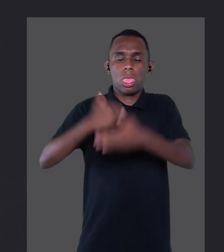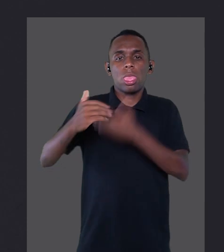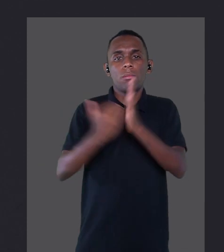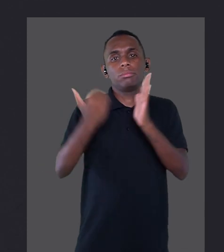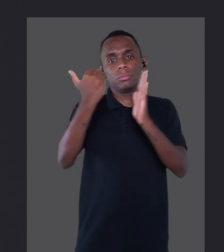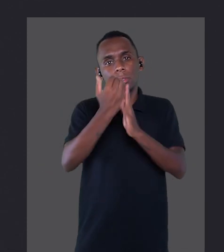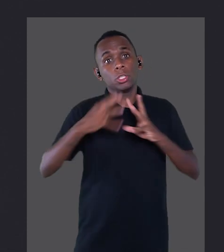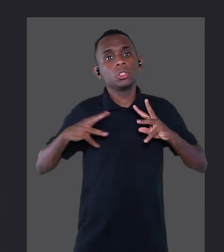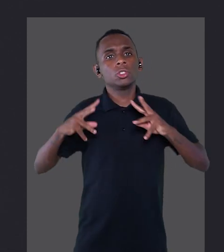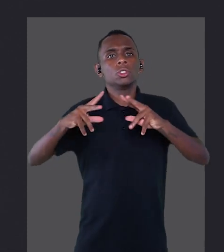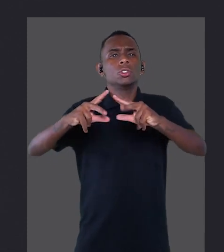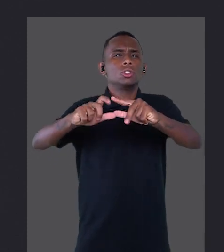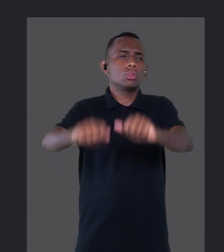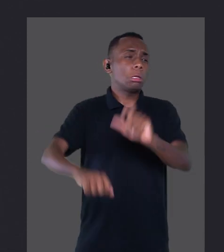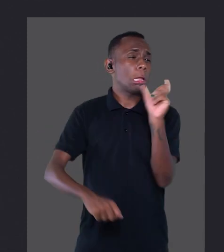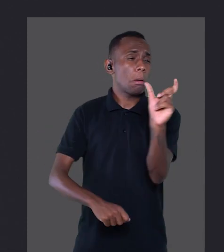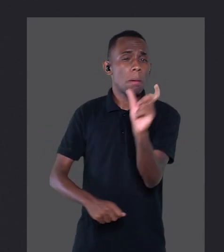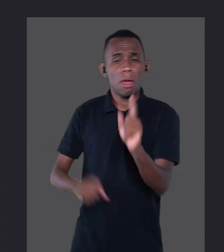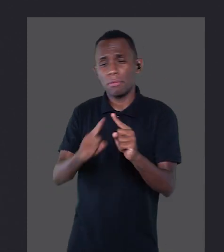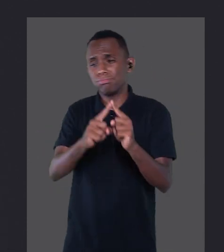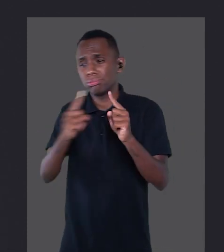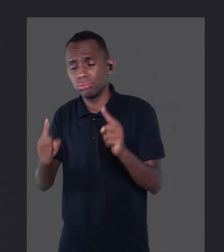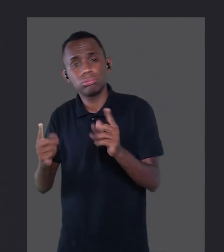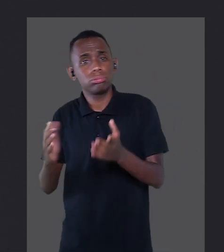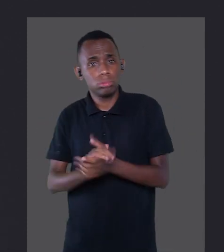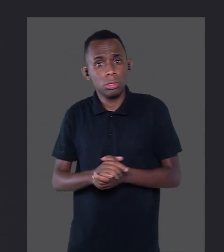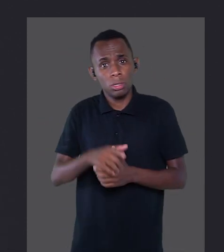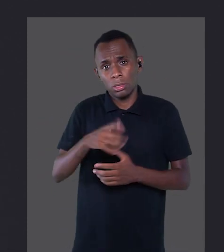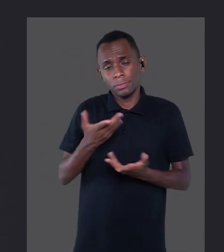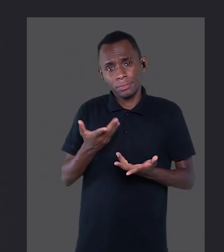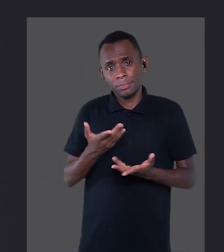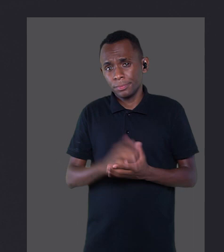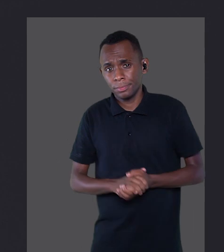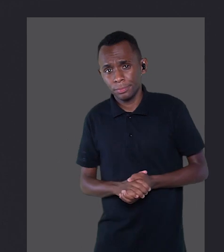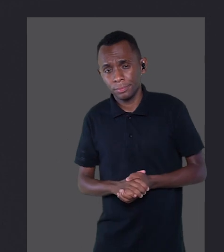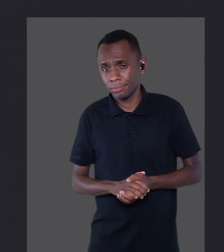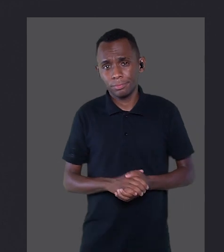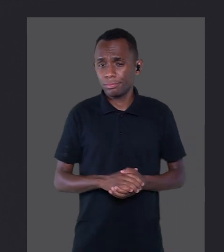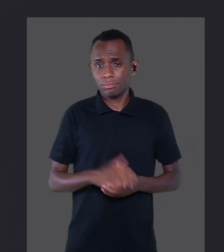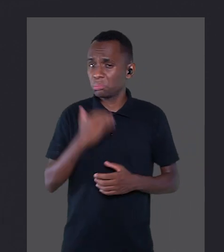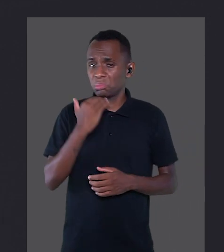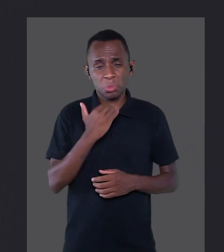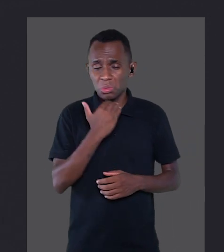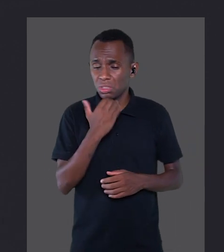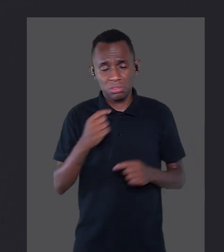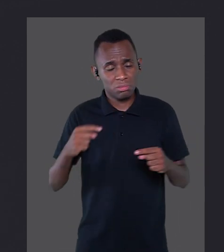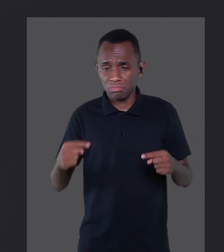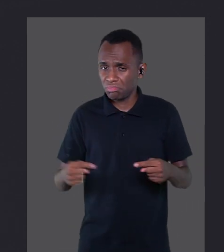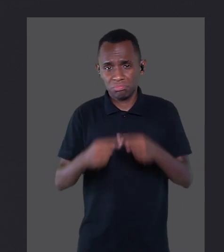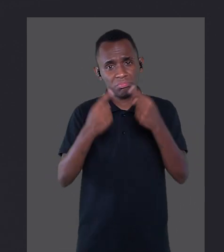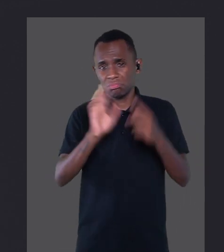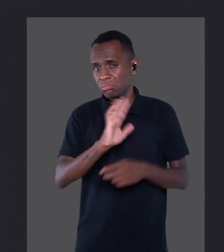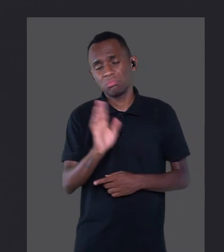as proparoxítonas que vão soar como se você fosse o Castro Alves, não vai caber na sua canção. Vai ficar